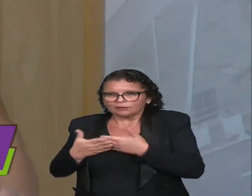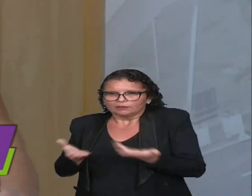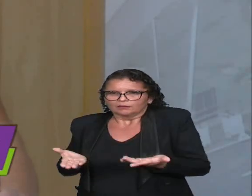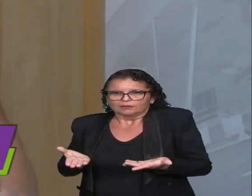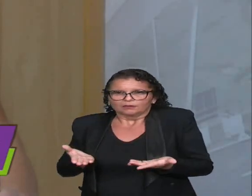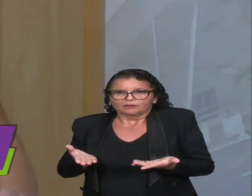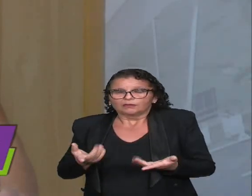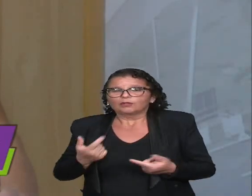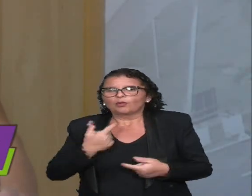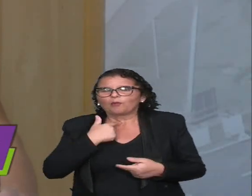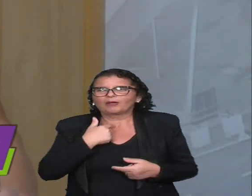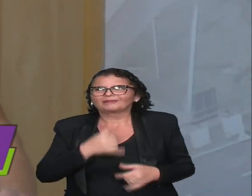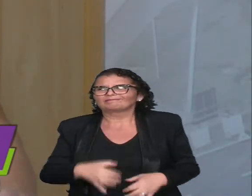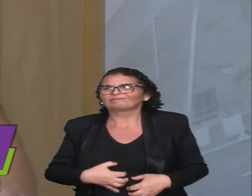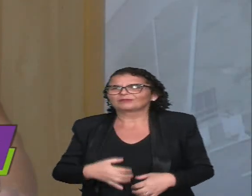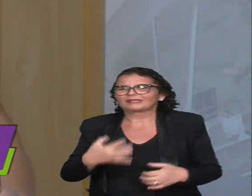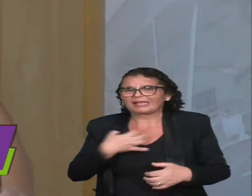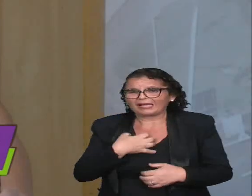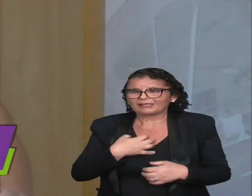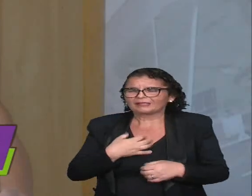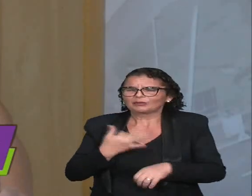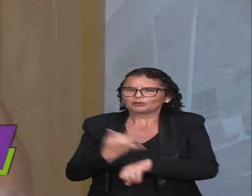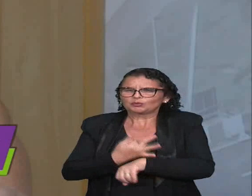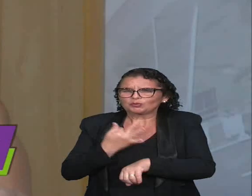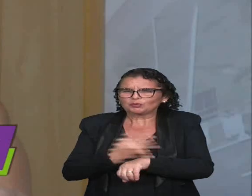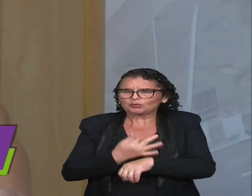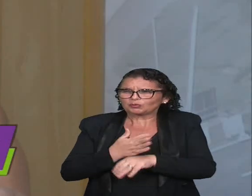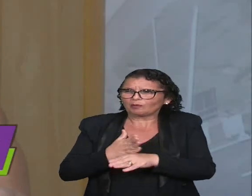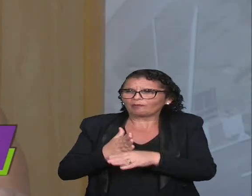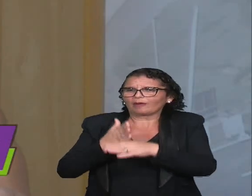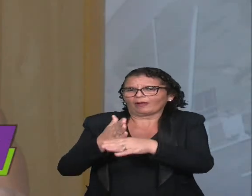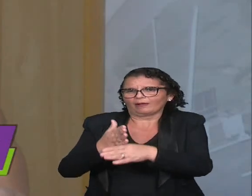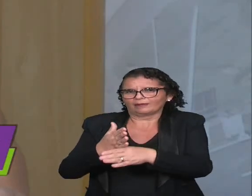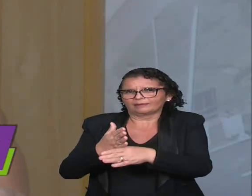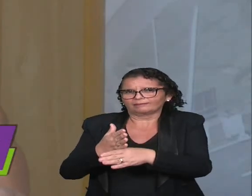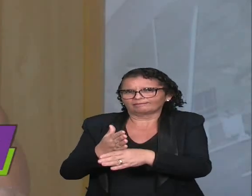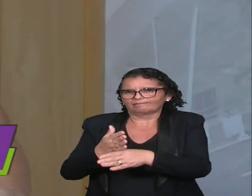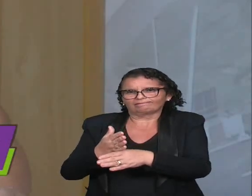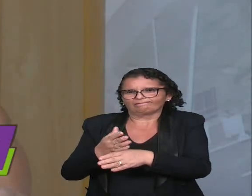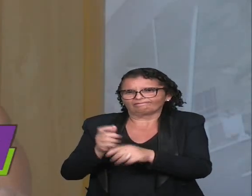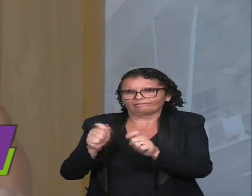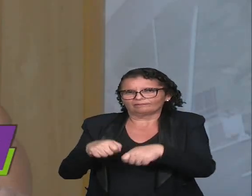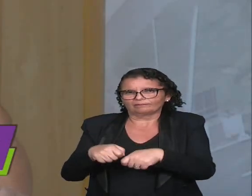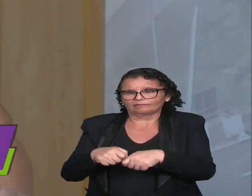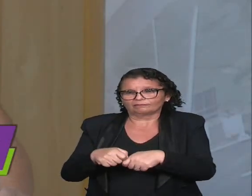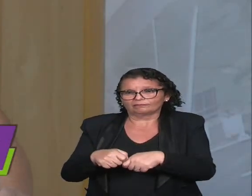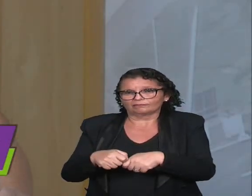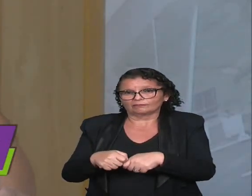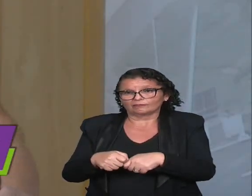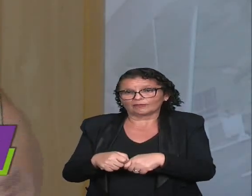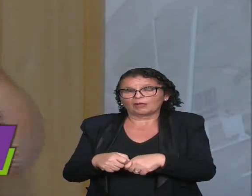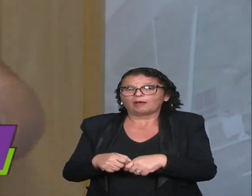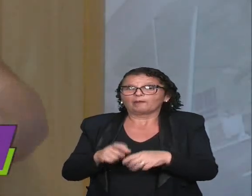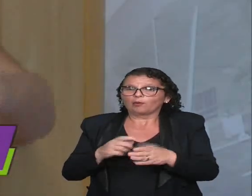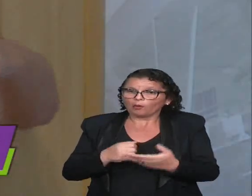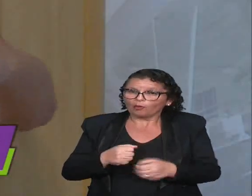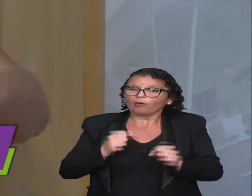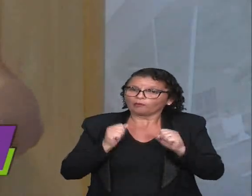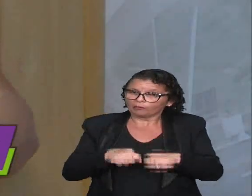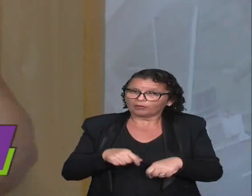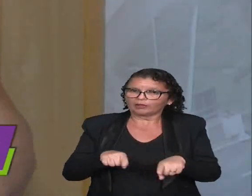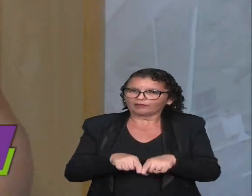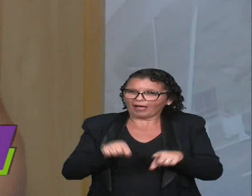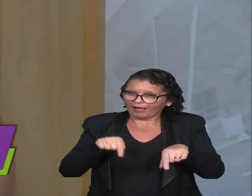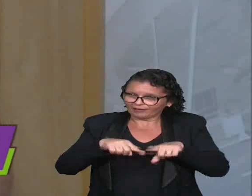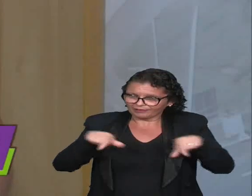paciente que tá sentindo dor e levar para o Pronto Socorro do inesp nós podemos levar para o Pronto Socorro